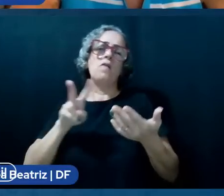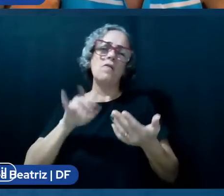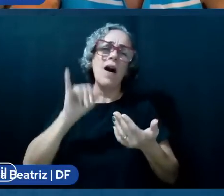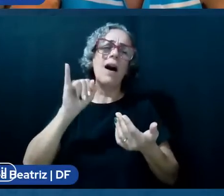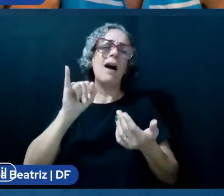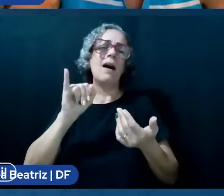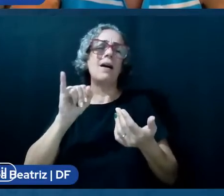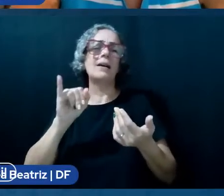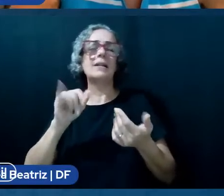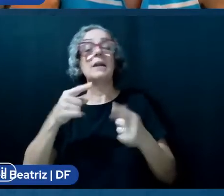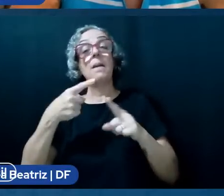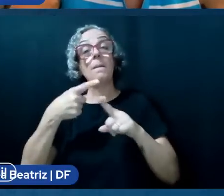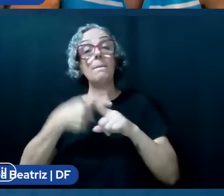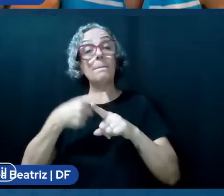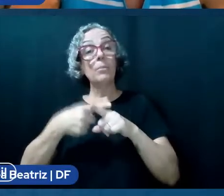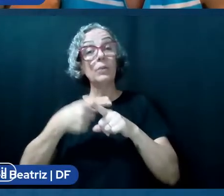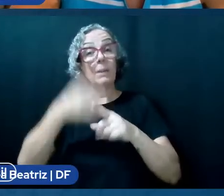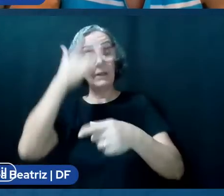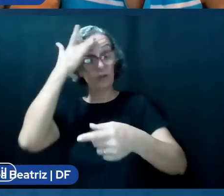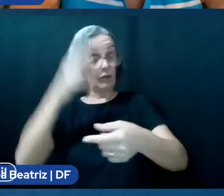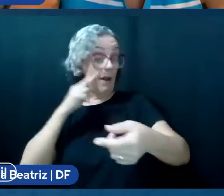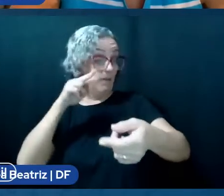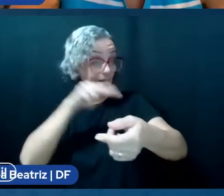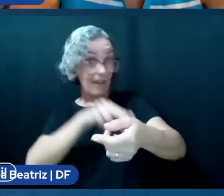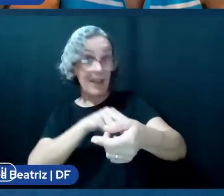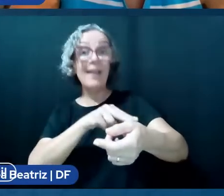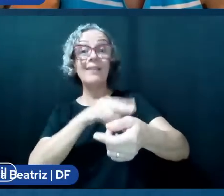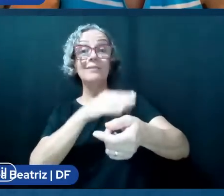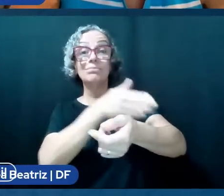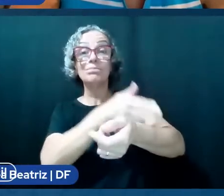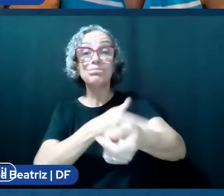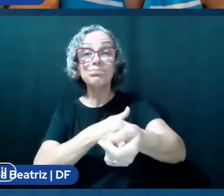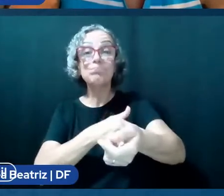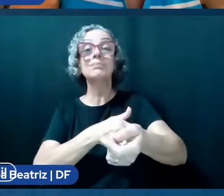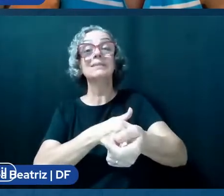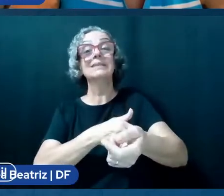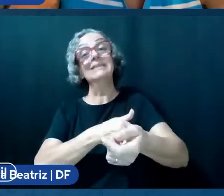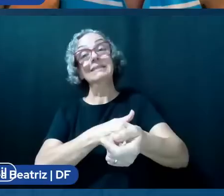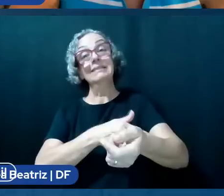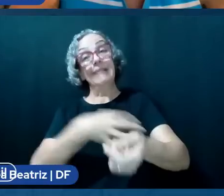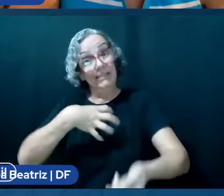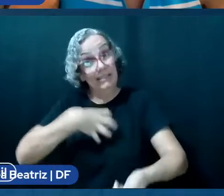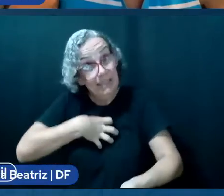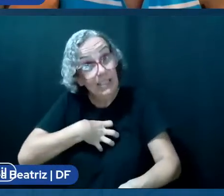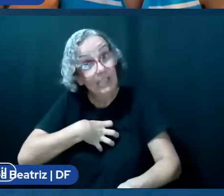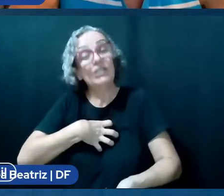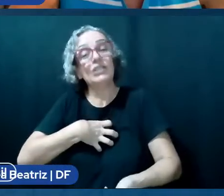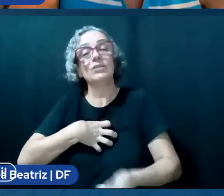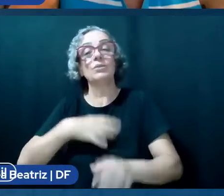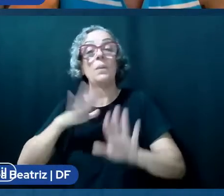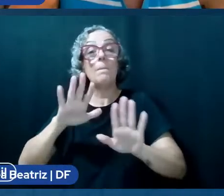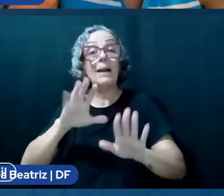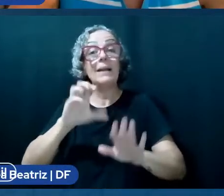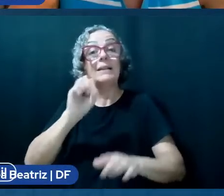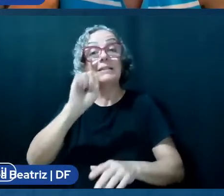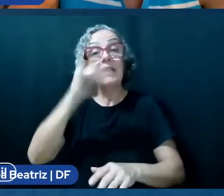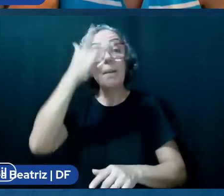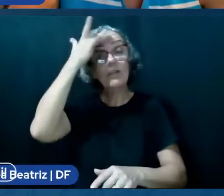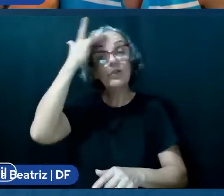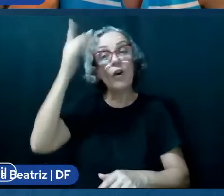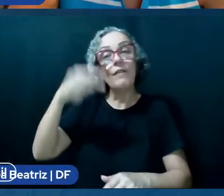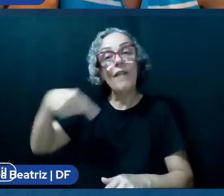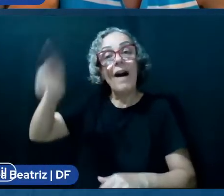porque estão olhando para aquilo e sentindo aquela situação. Essas mesmas pessoas, se forem para uma guerra, por